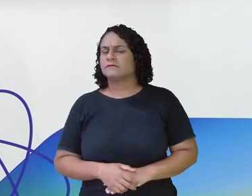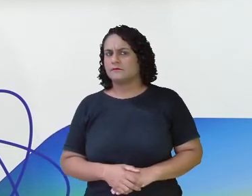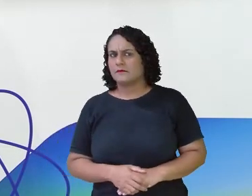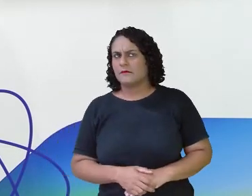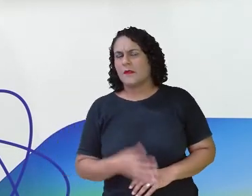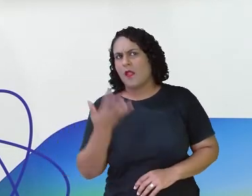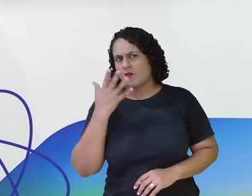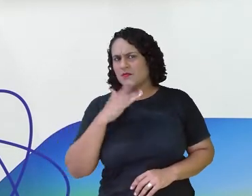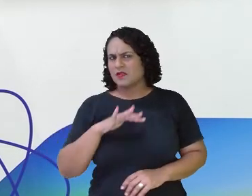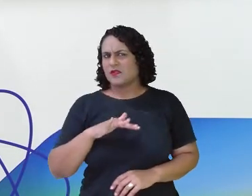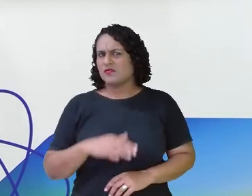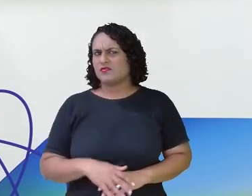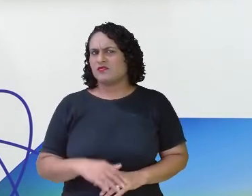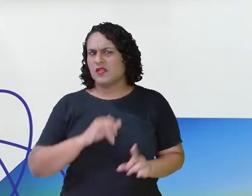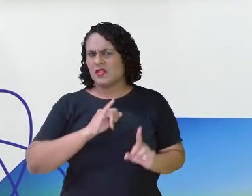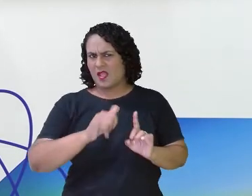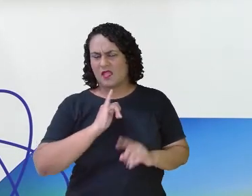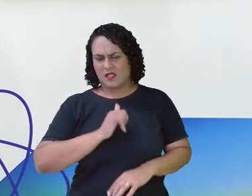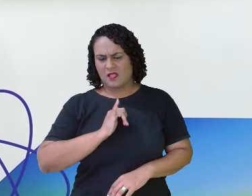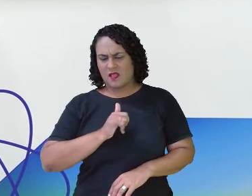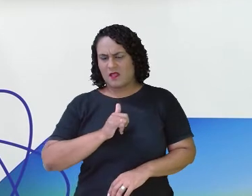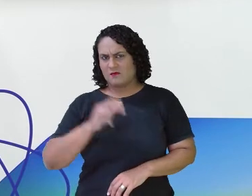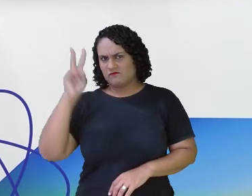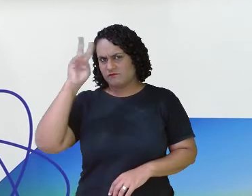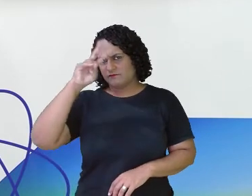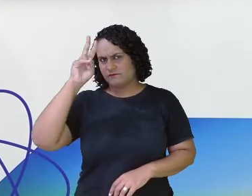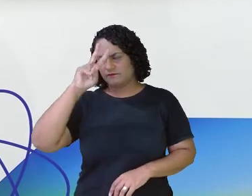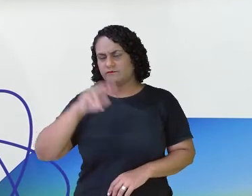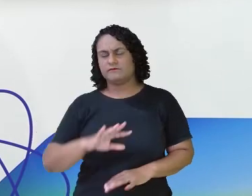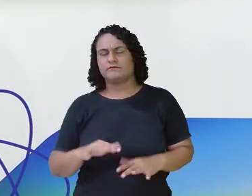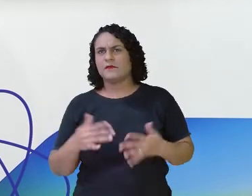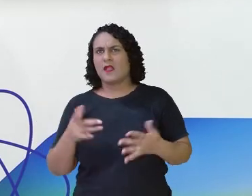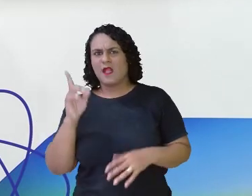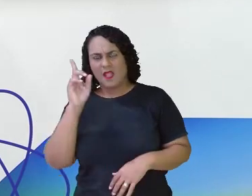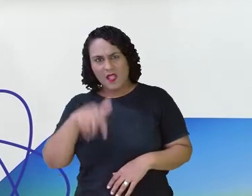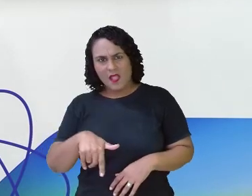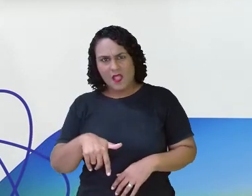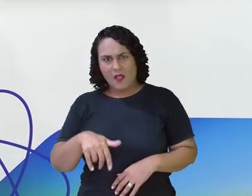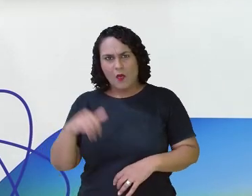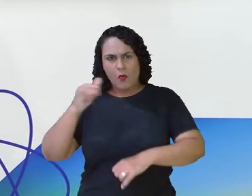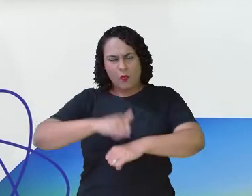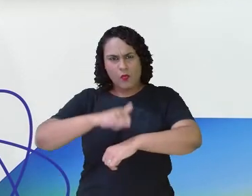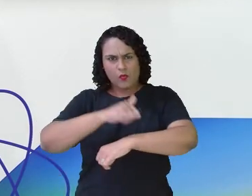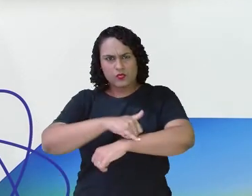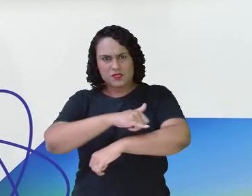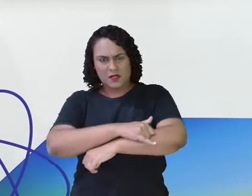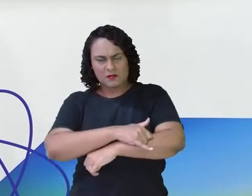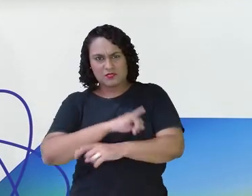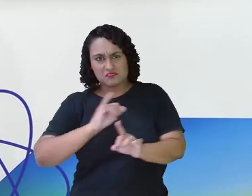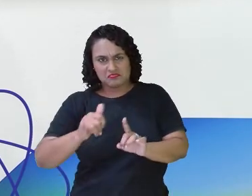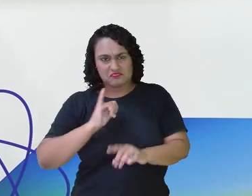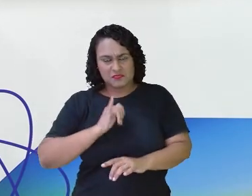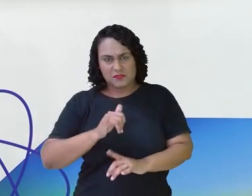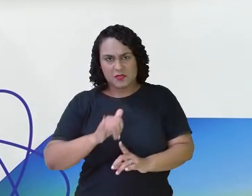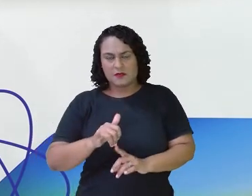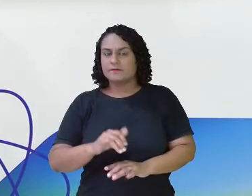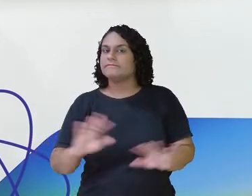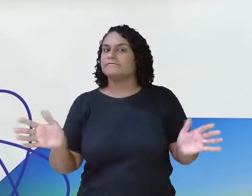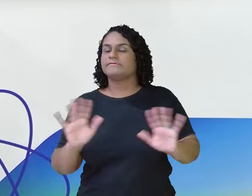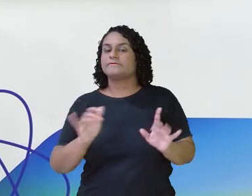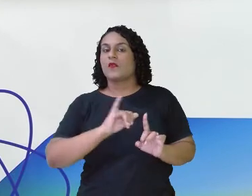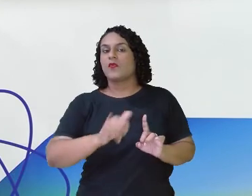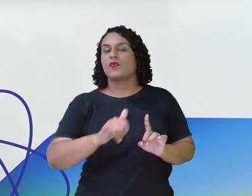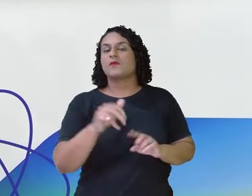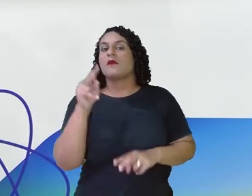os meninos? Você acha que são os meninos? Não, professor, é o sapo. Será que é o sapo? Não, é um narrador